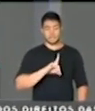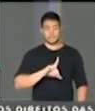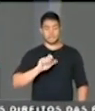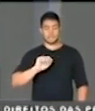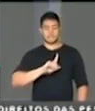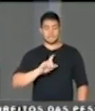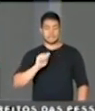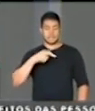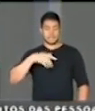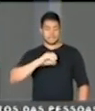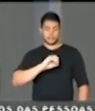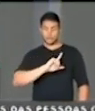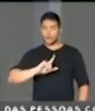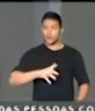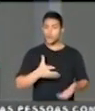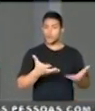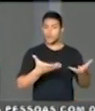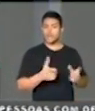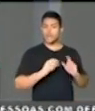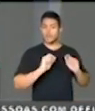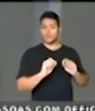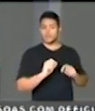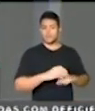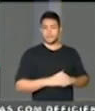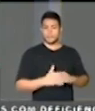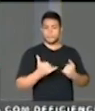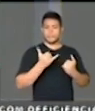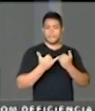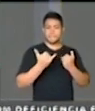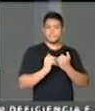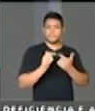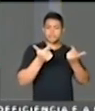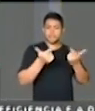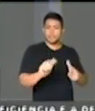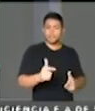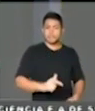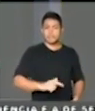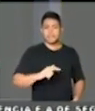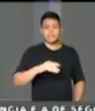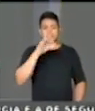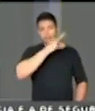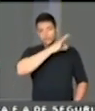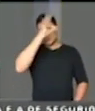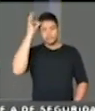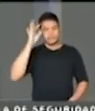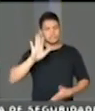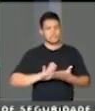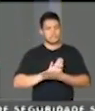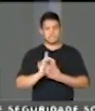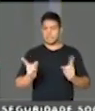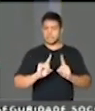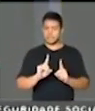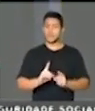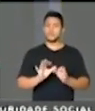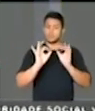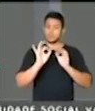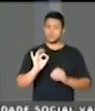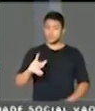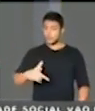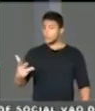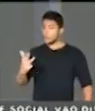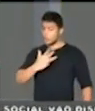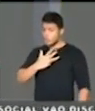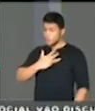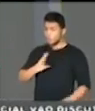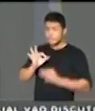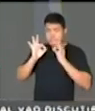se submeta a sair de lá como não se fosse um inocente. Está certo o presidente Lula? Ele vai sair de lá